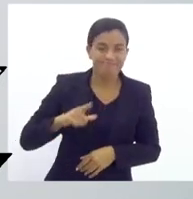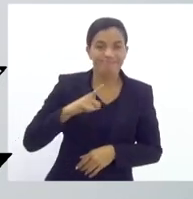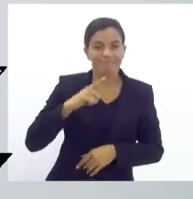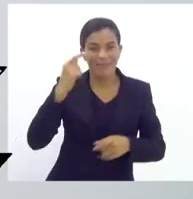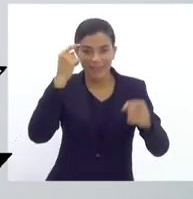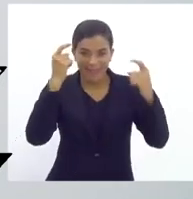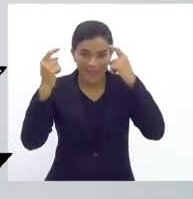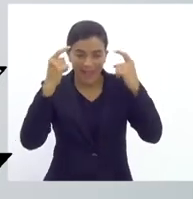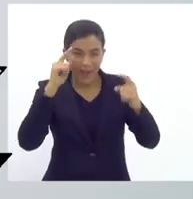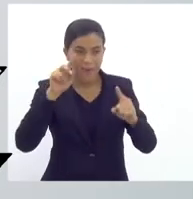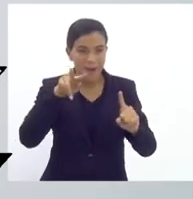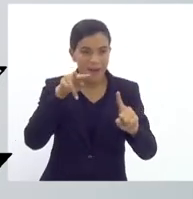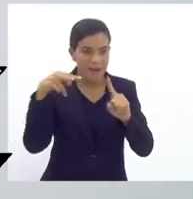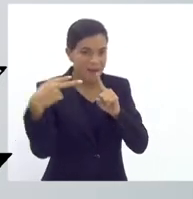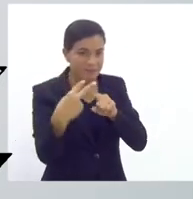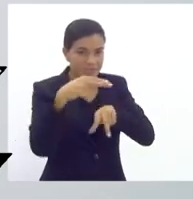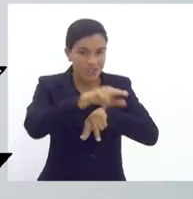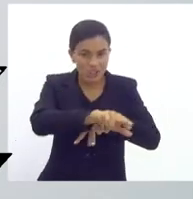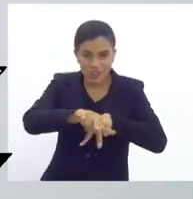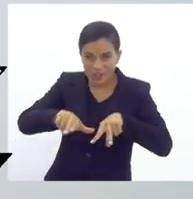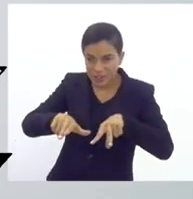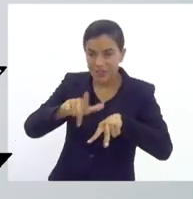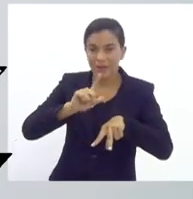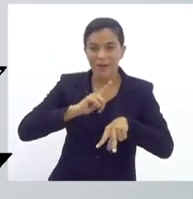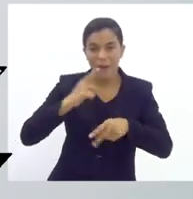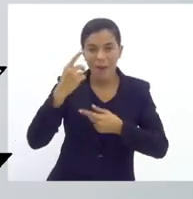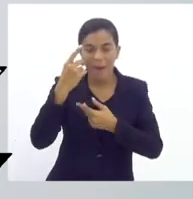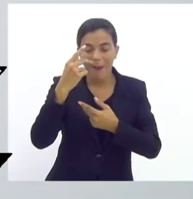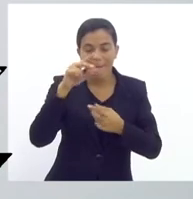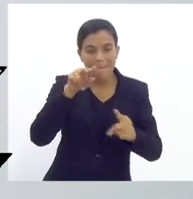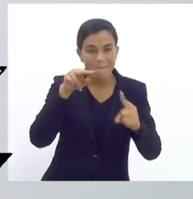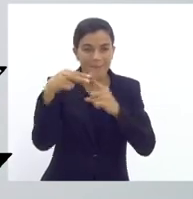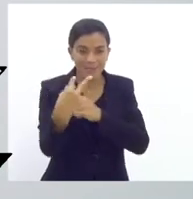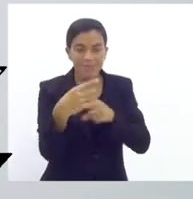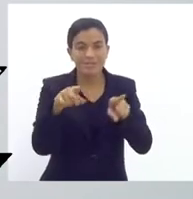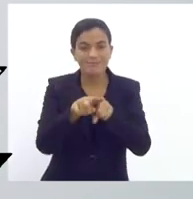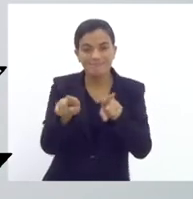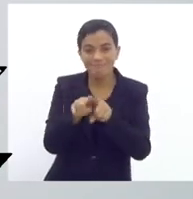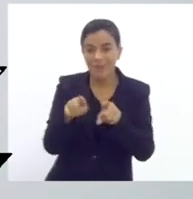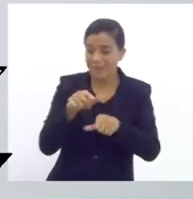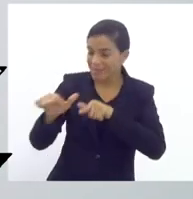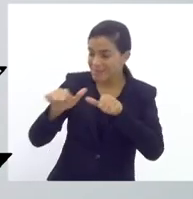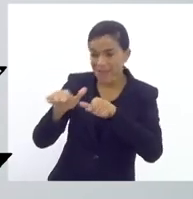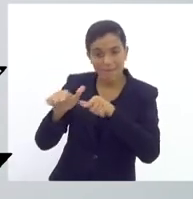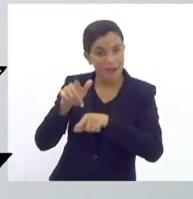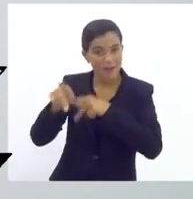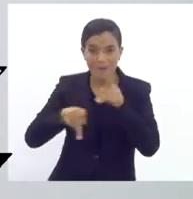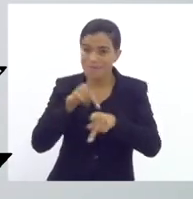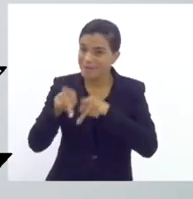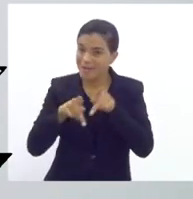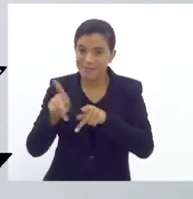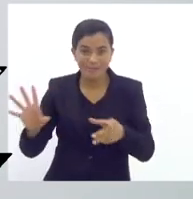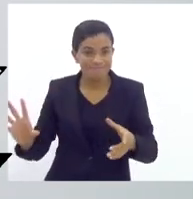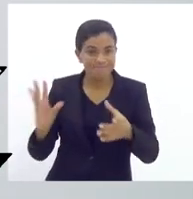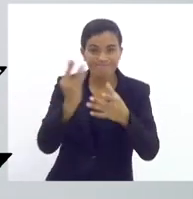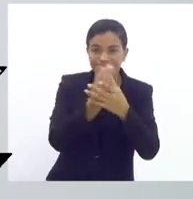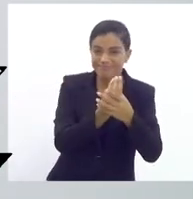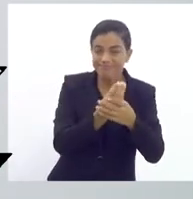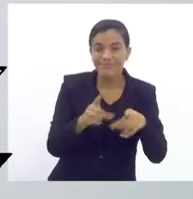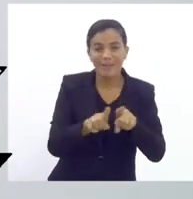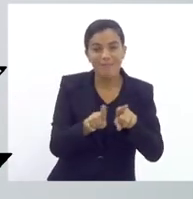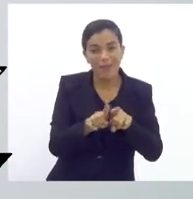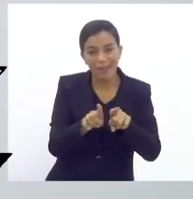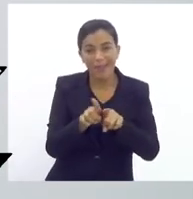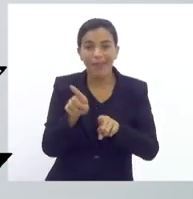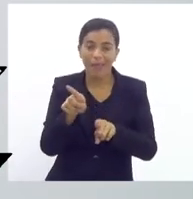de você ter uma perspectiva de gênero você precisa ter uma perspectiva de que você trabalha hoje com essa população que é uma população segundo